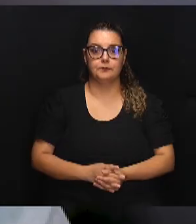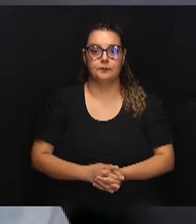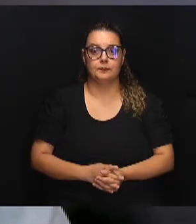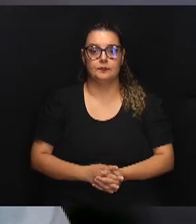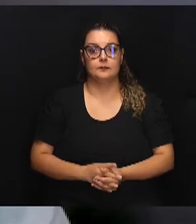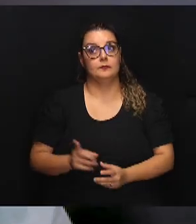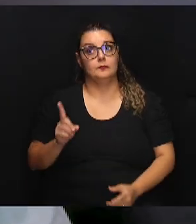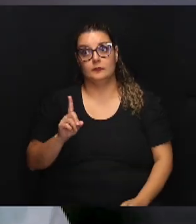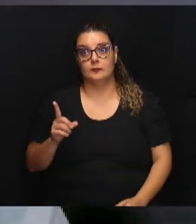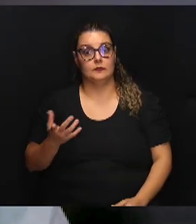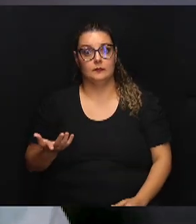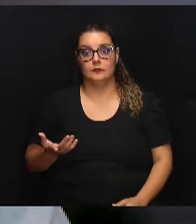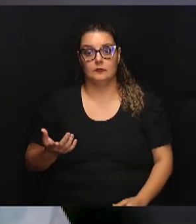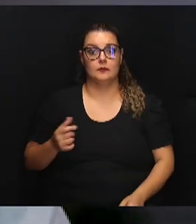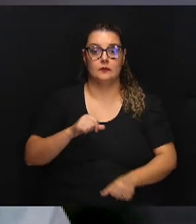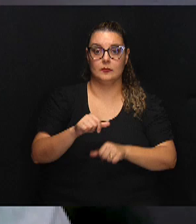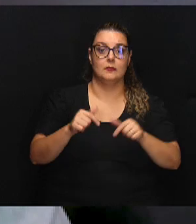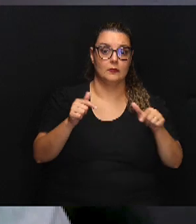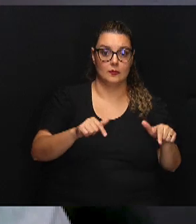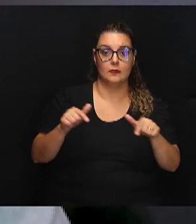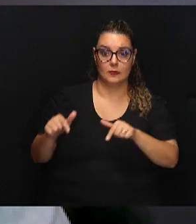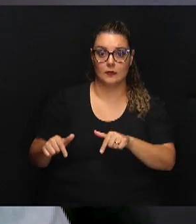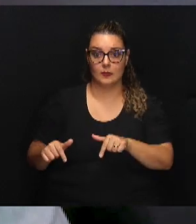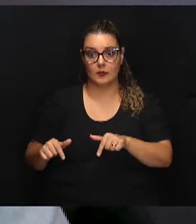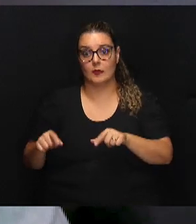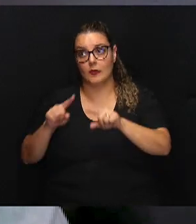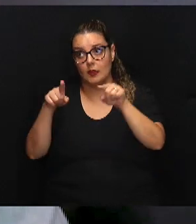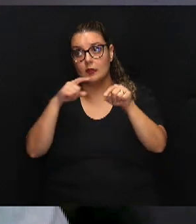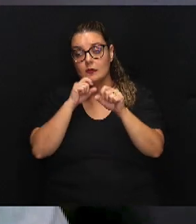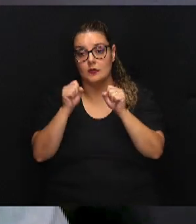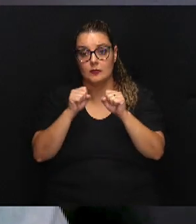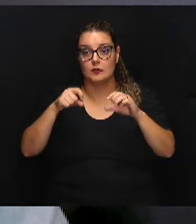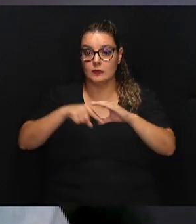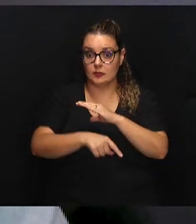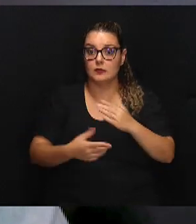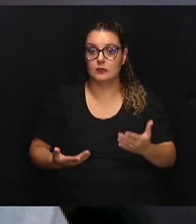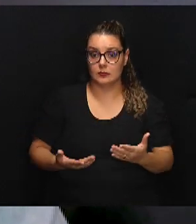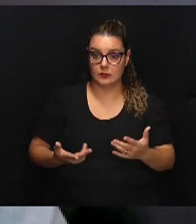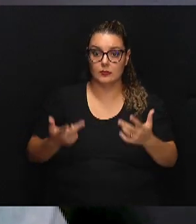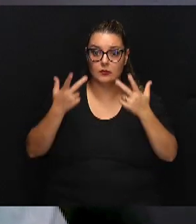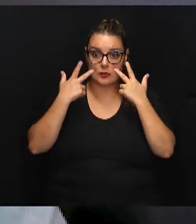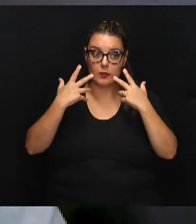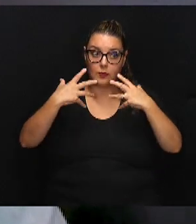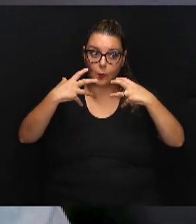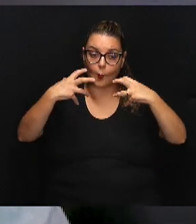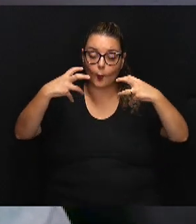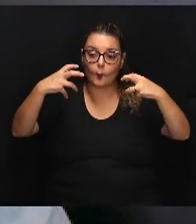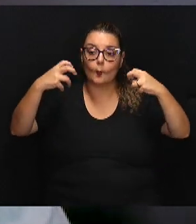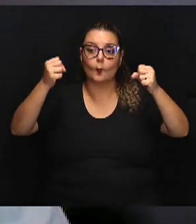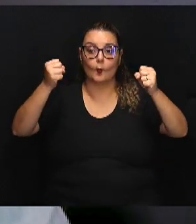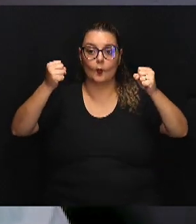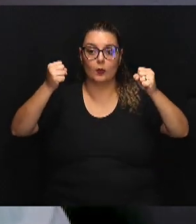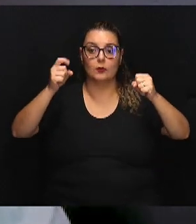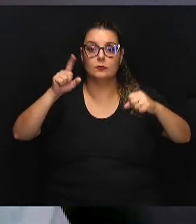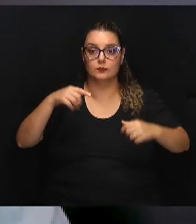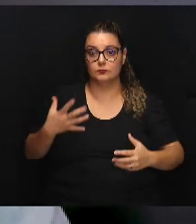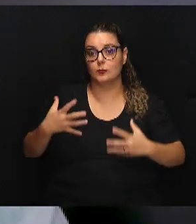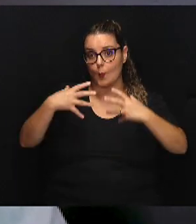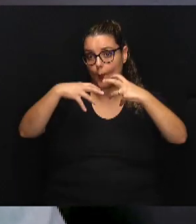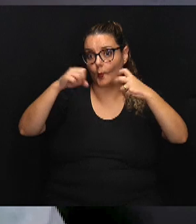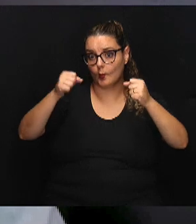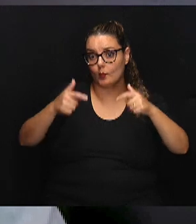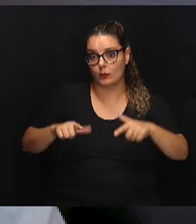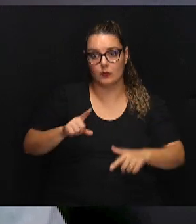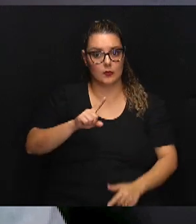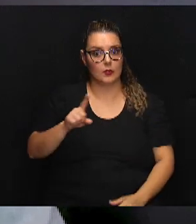Não, trocar de ambiente não. Agora, o ambiente com ar-condicionado muito intenso, ele vai normalmente estar muito seco, né? Aí é porque está seco o ambiente, mas